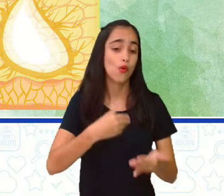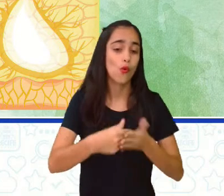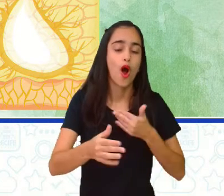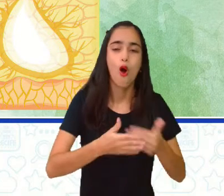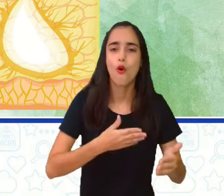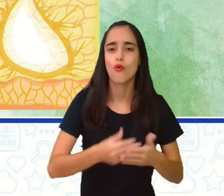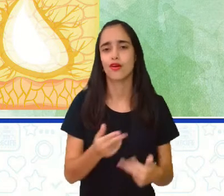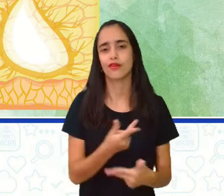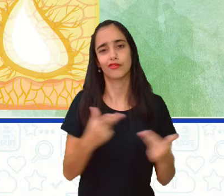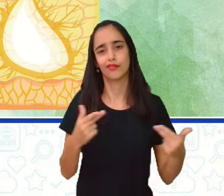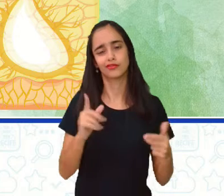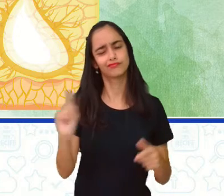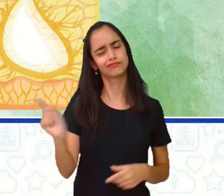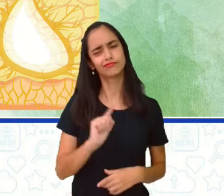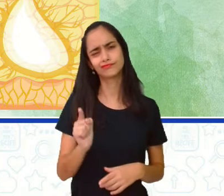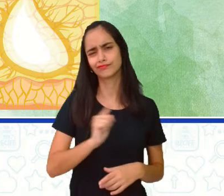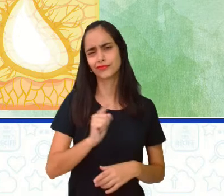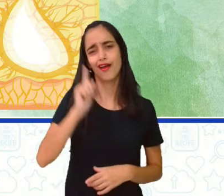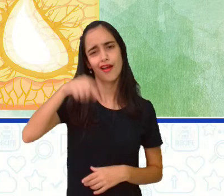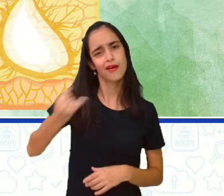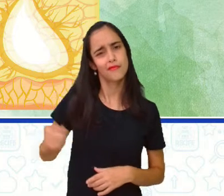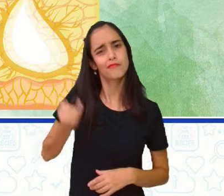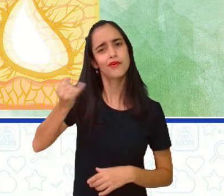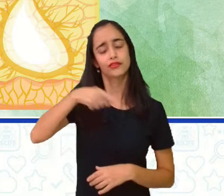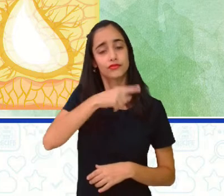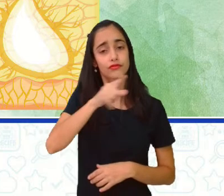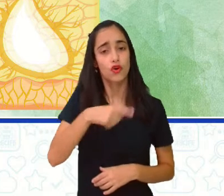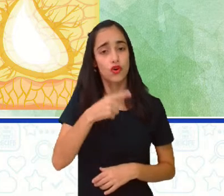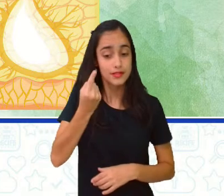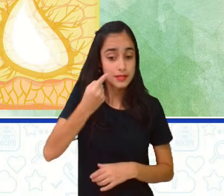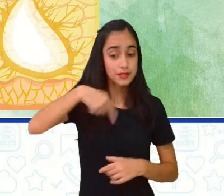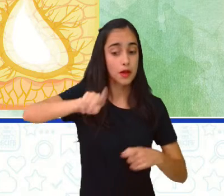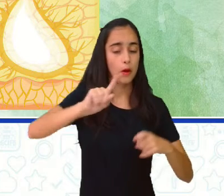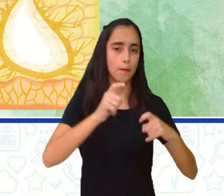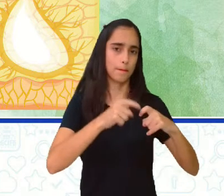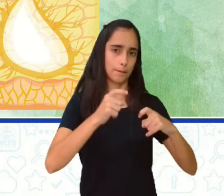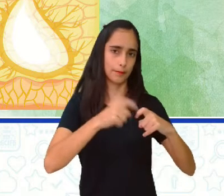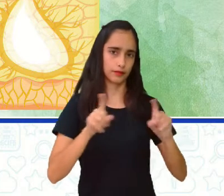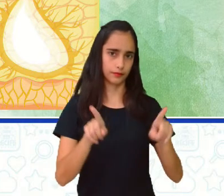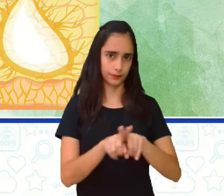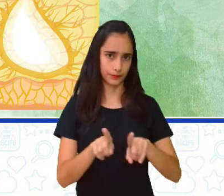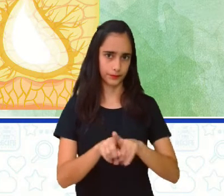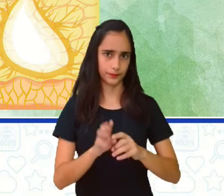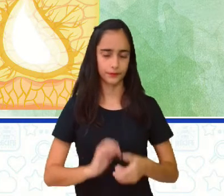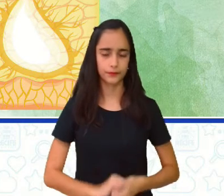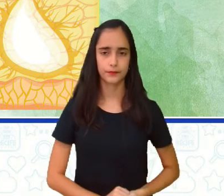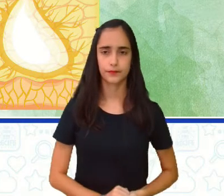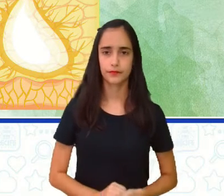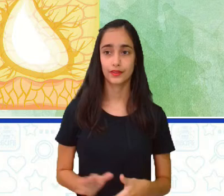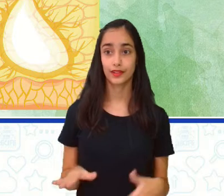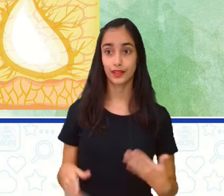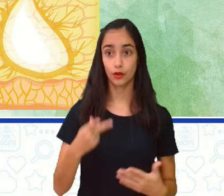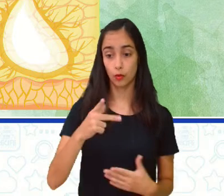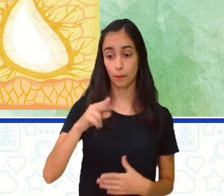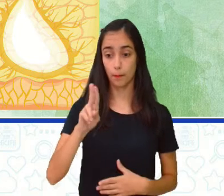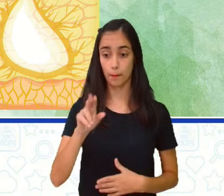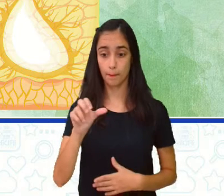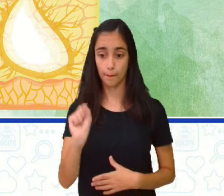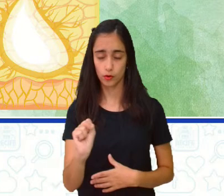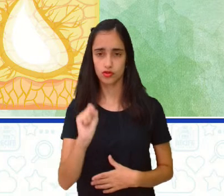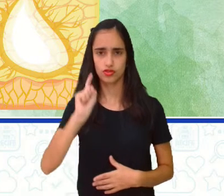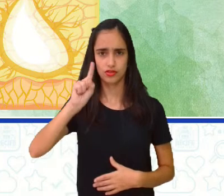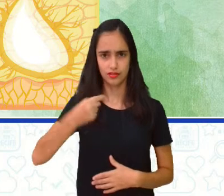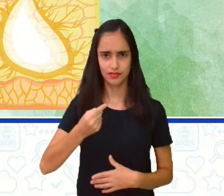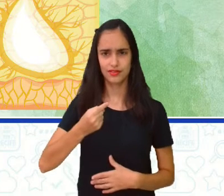né, que alguém está indicando. Então, aí vai um alerta também. Então, o pus é uma secreção de cor amarelada